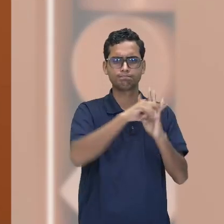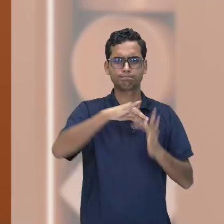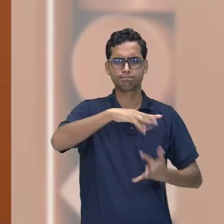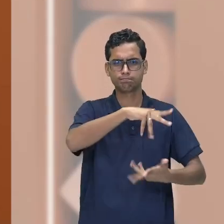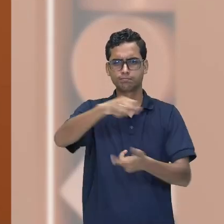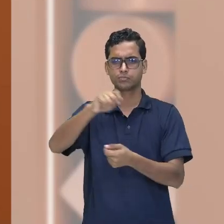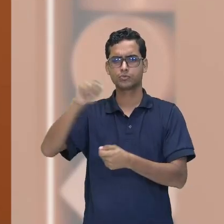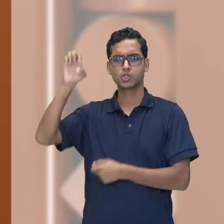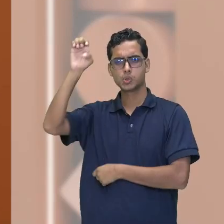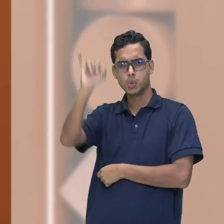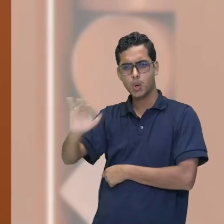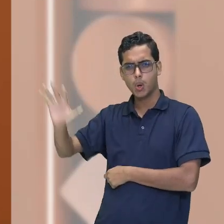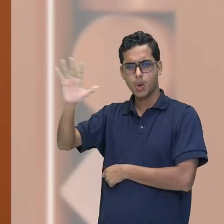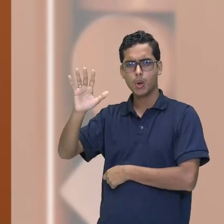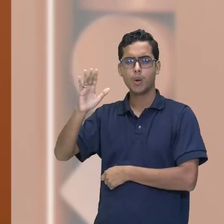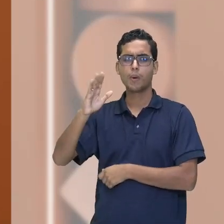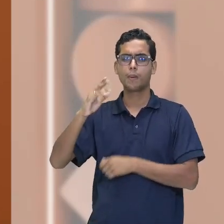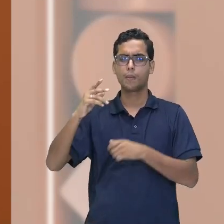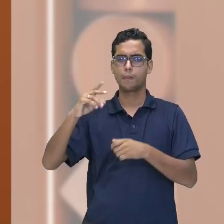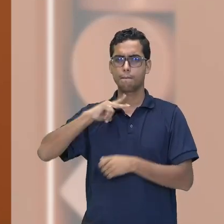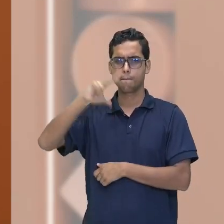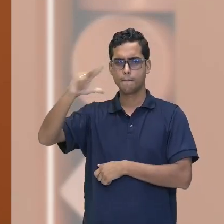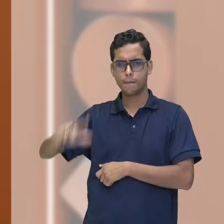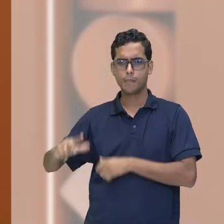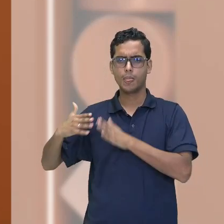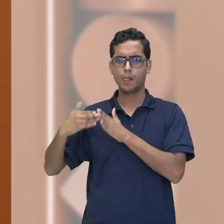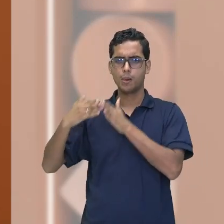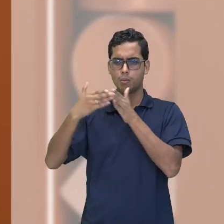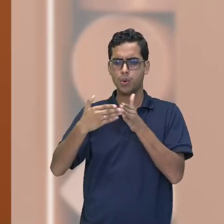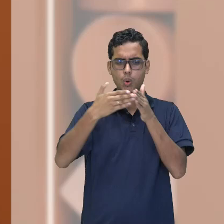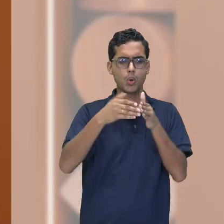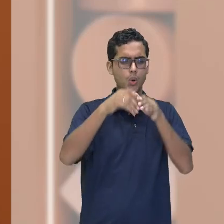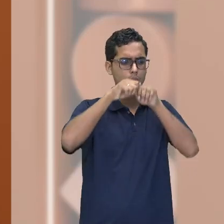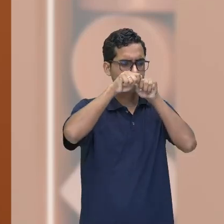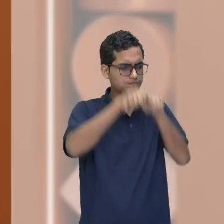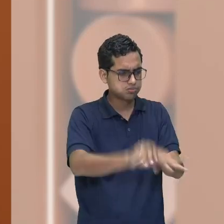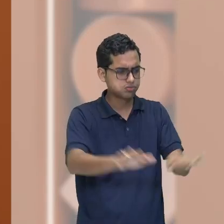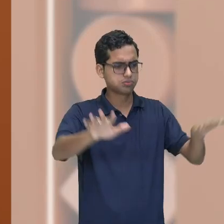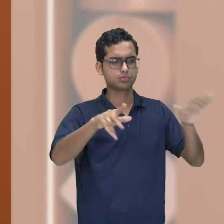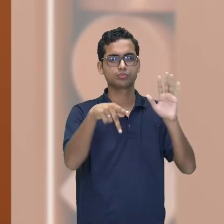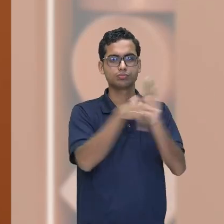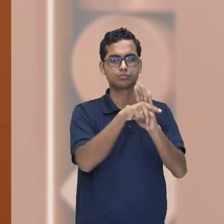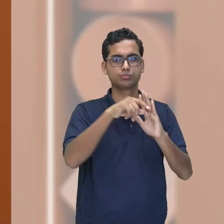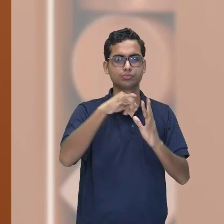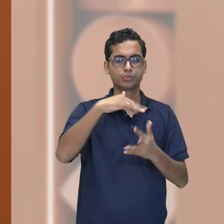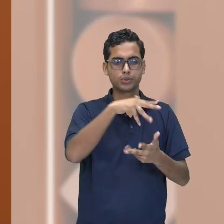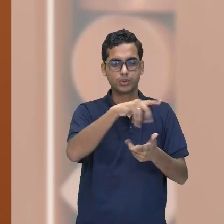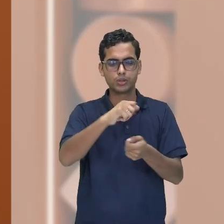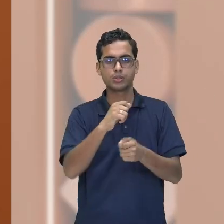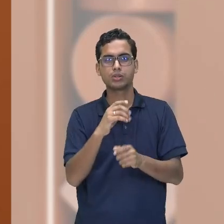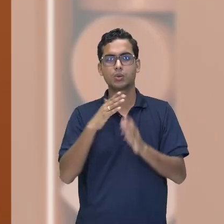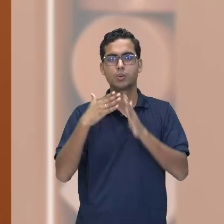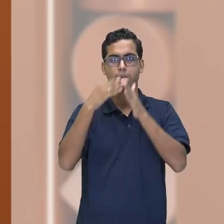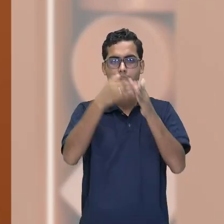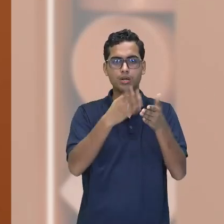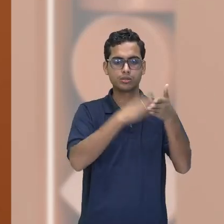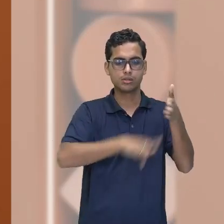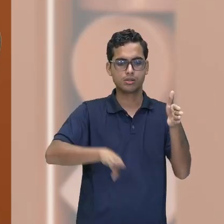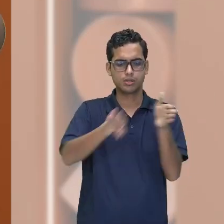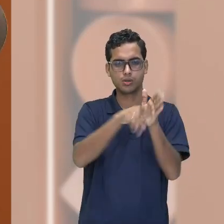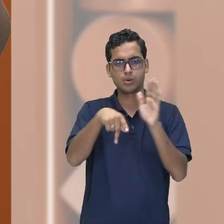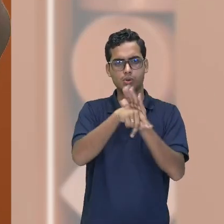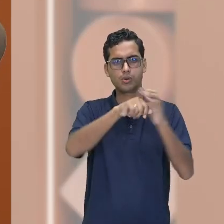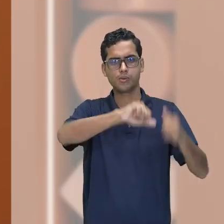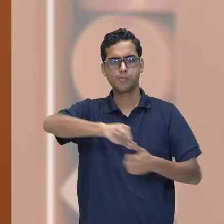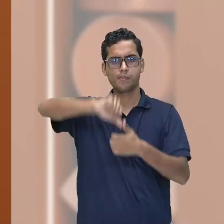quando os portugueses se lançam inicialmente ali nas chamadas grandes navegações, chegando até o que hoje